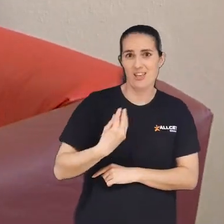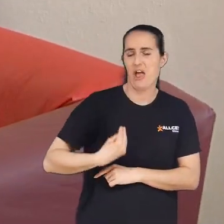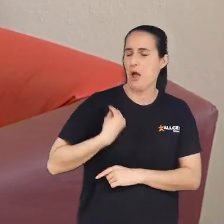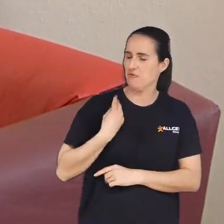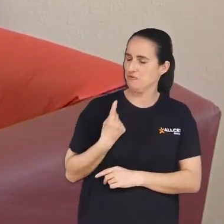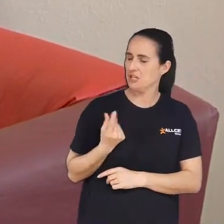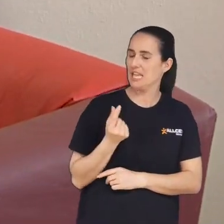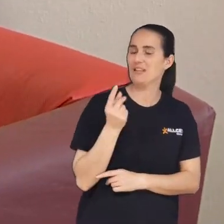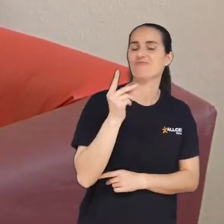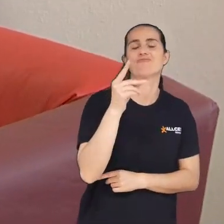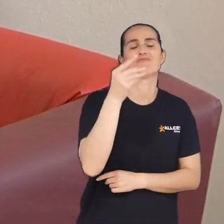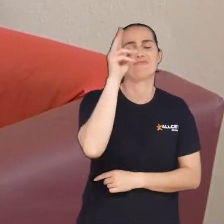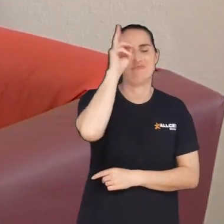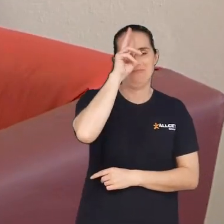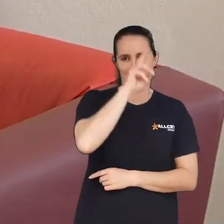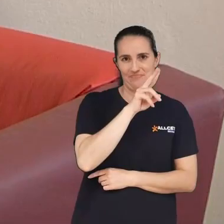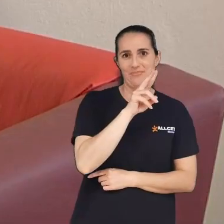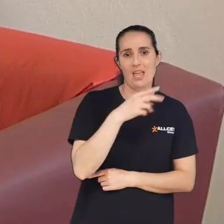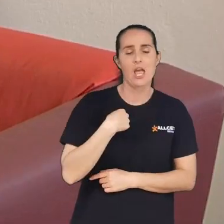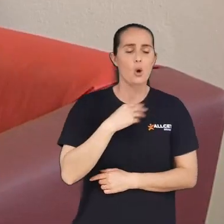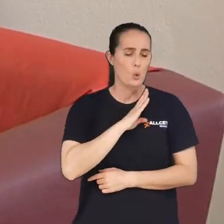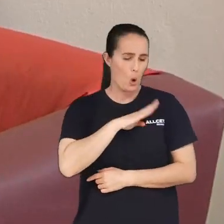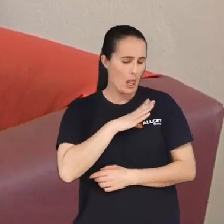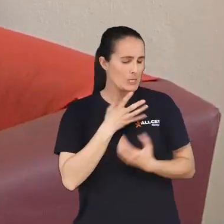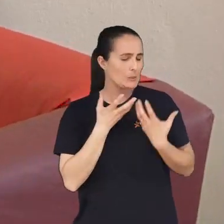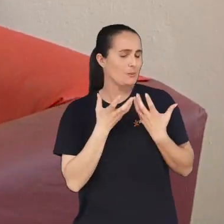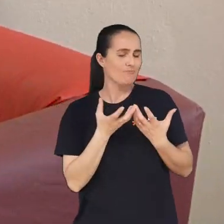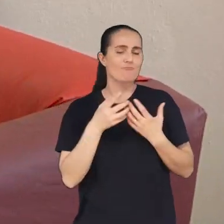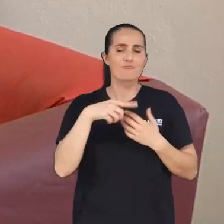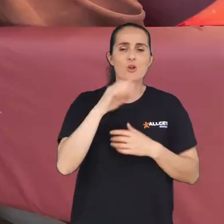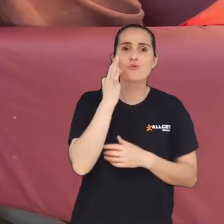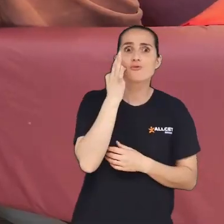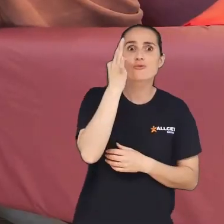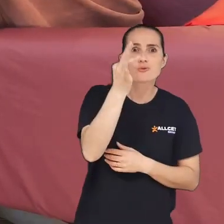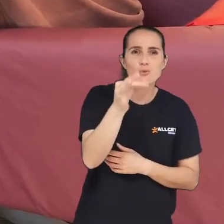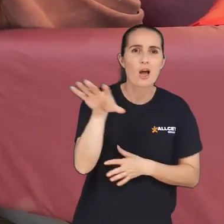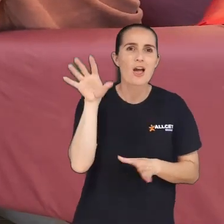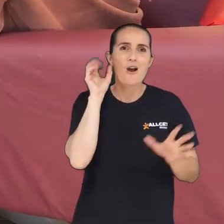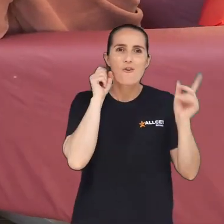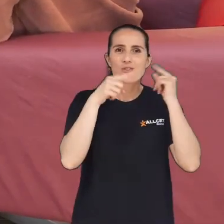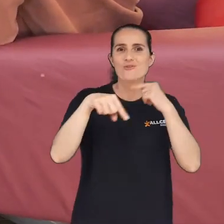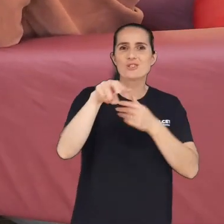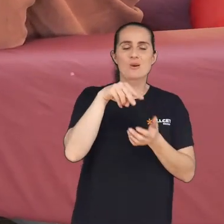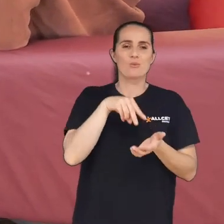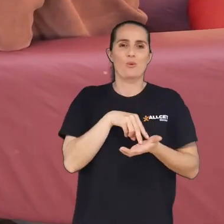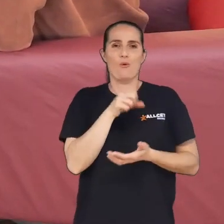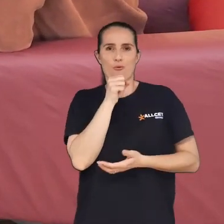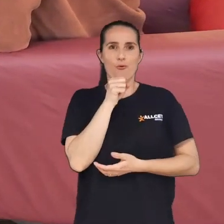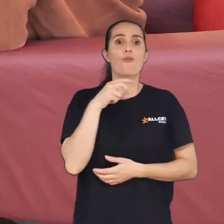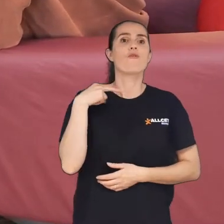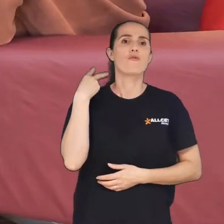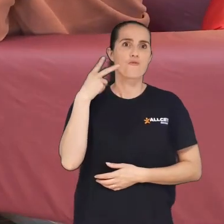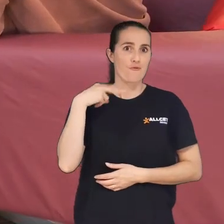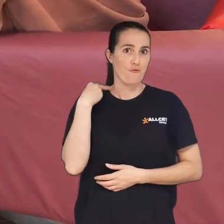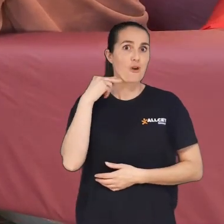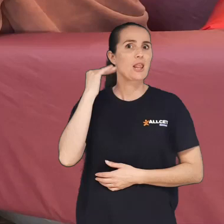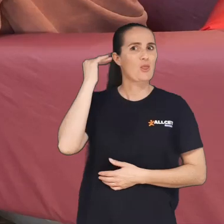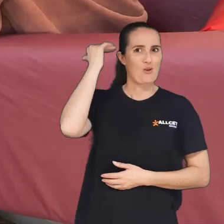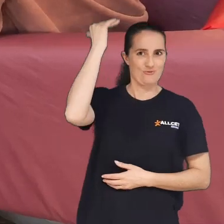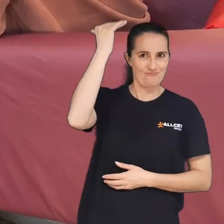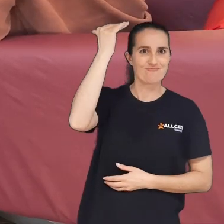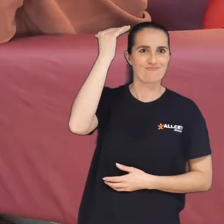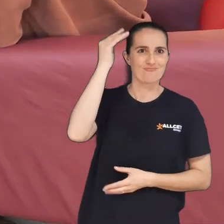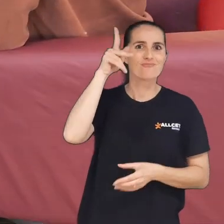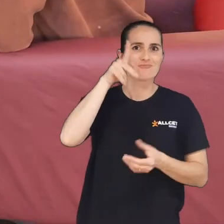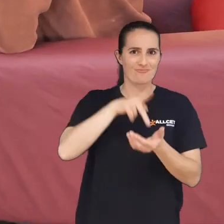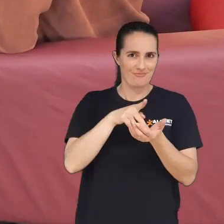fazendo aqui, vocês vão carregar para o resto da vida. Eu de coração espero que no futuro em casa eu possa estar escutando vocês falando